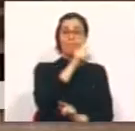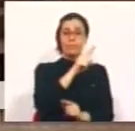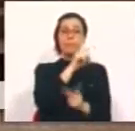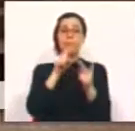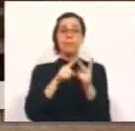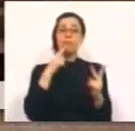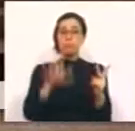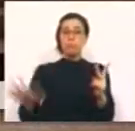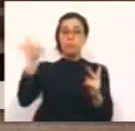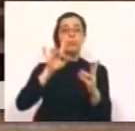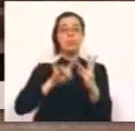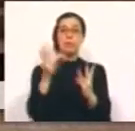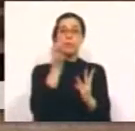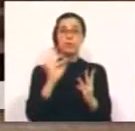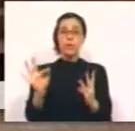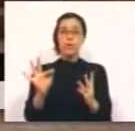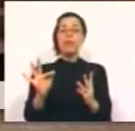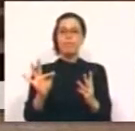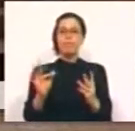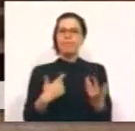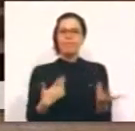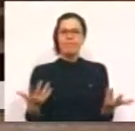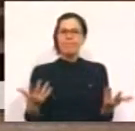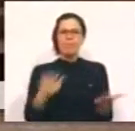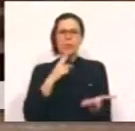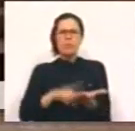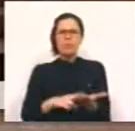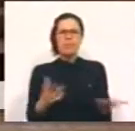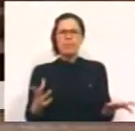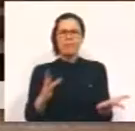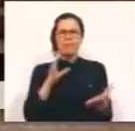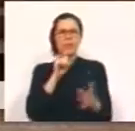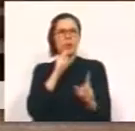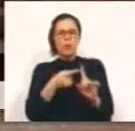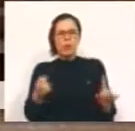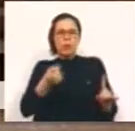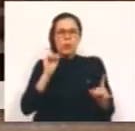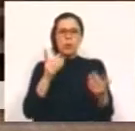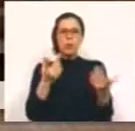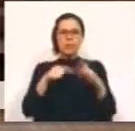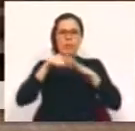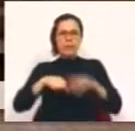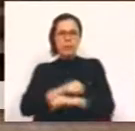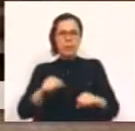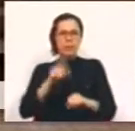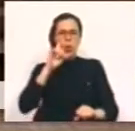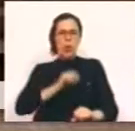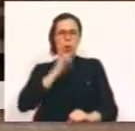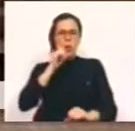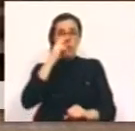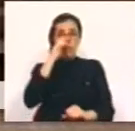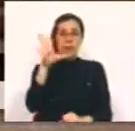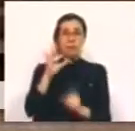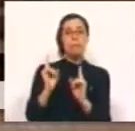América, do Reino Unido e da França. Não vemos nem razão nem oportunidade neste bombardeamento. Operações